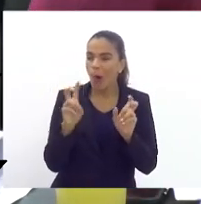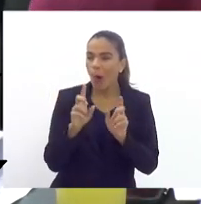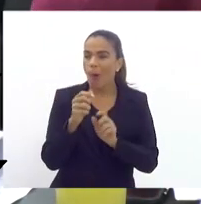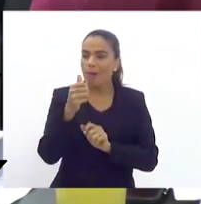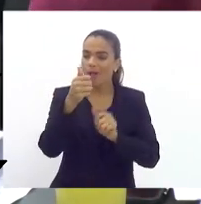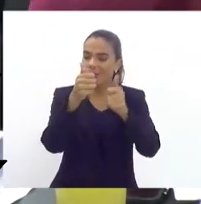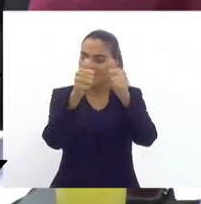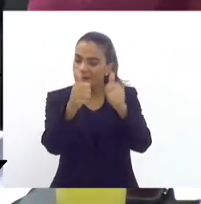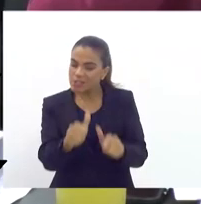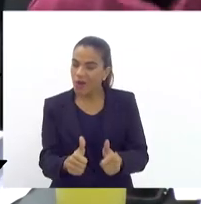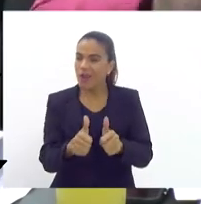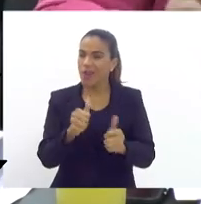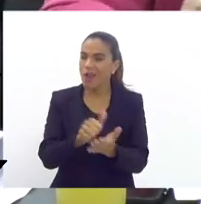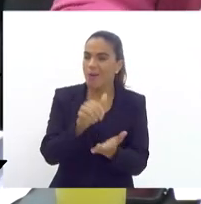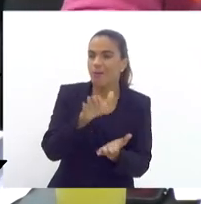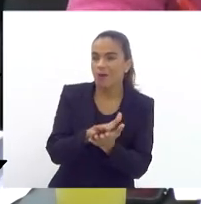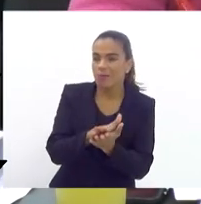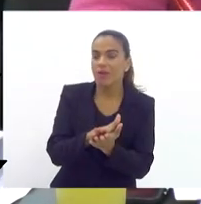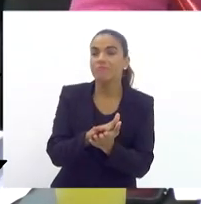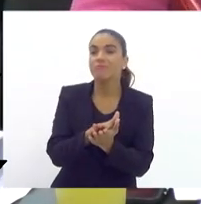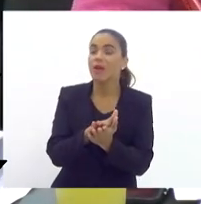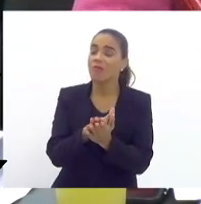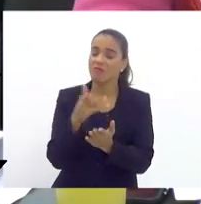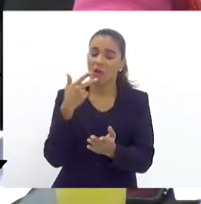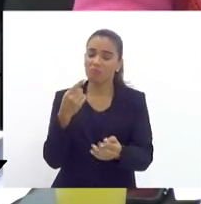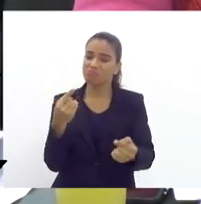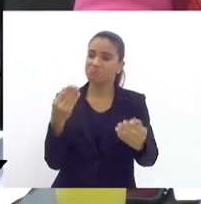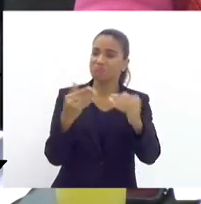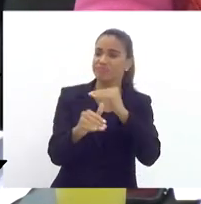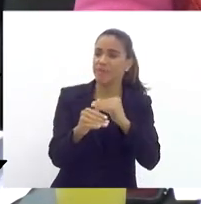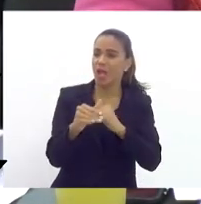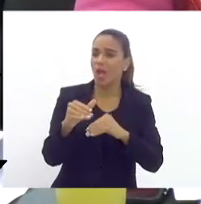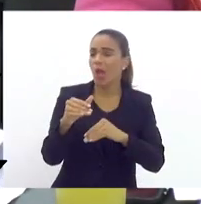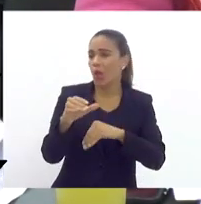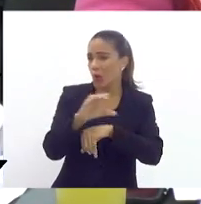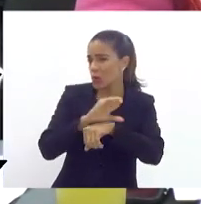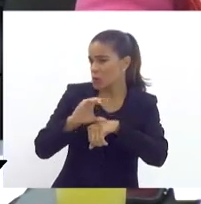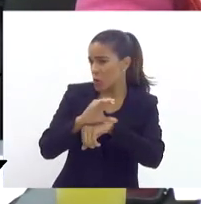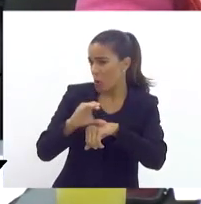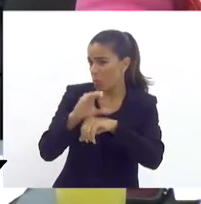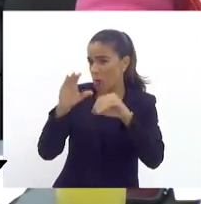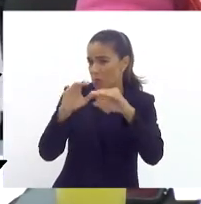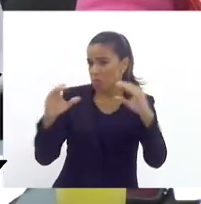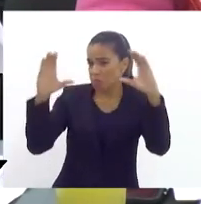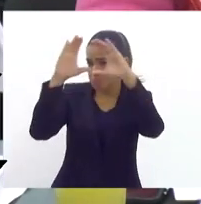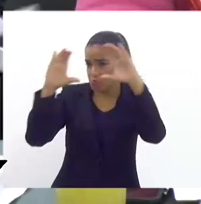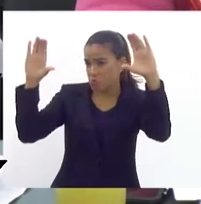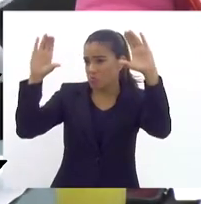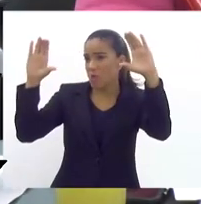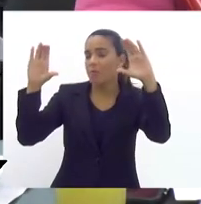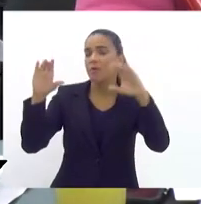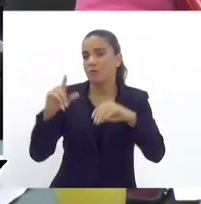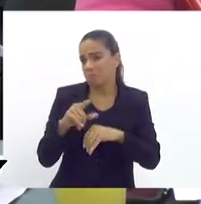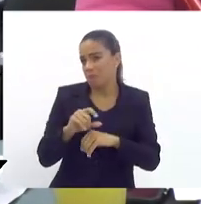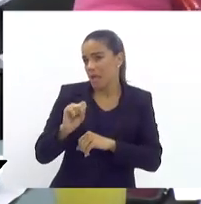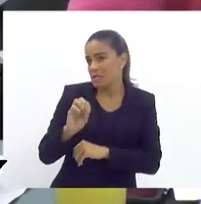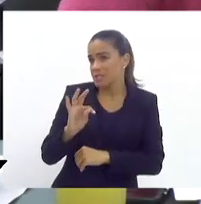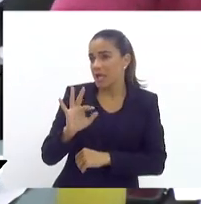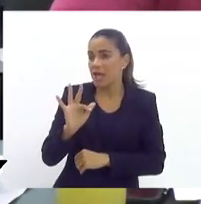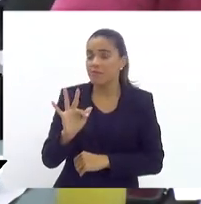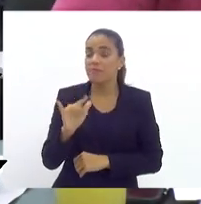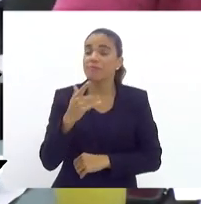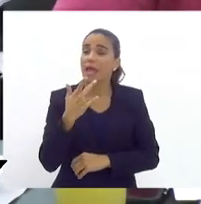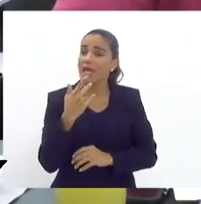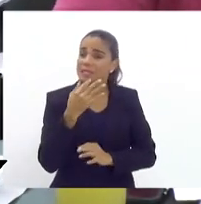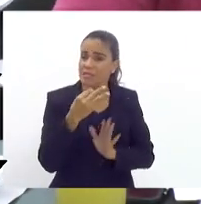etc., declaradas inconstitucionais pelo Supremo Tribunal Federal. Essa é a proposta